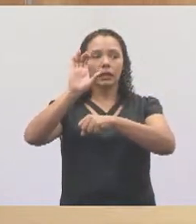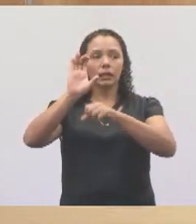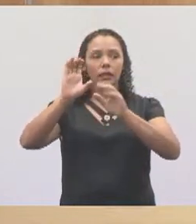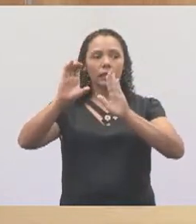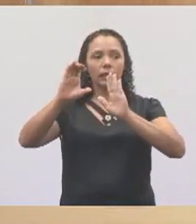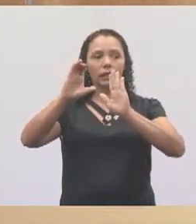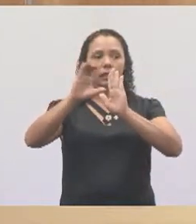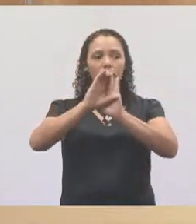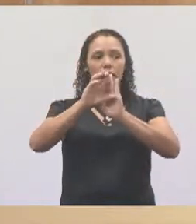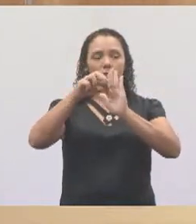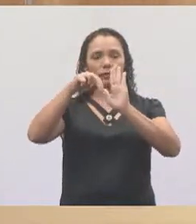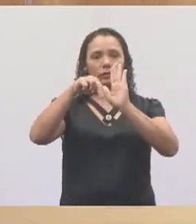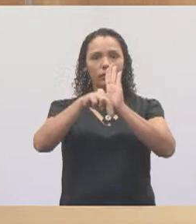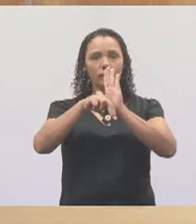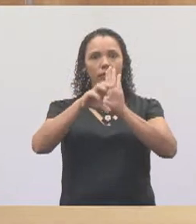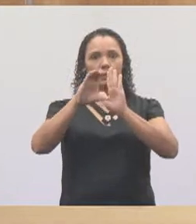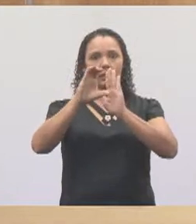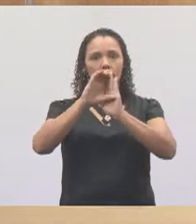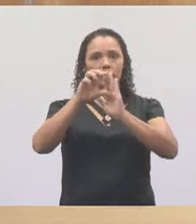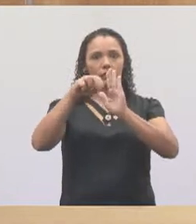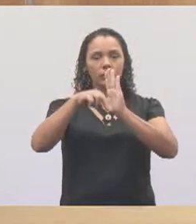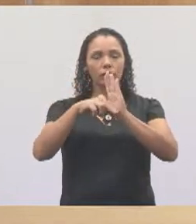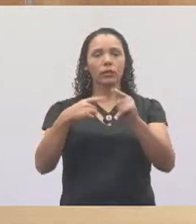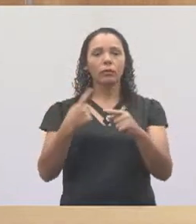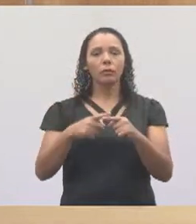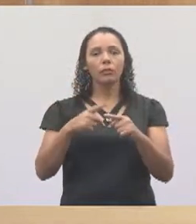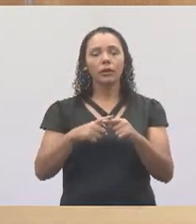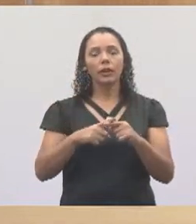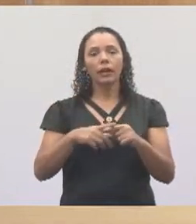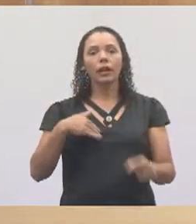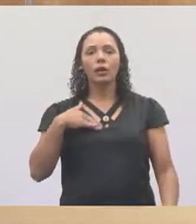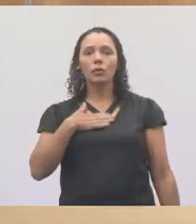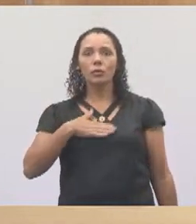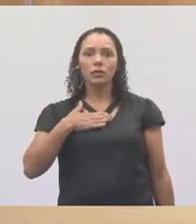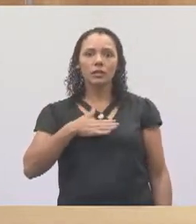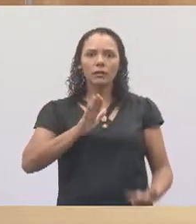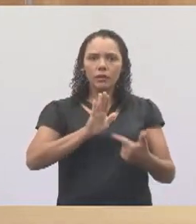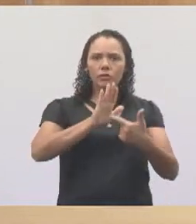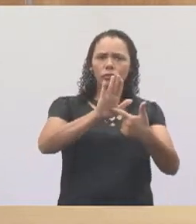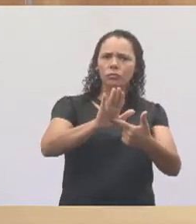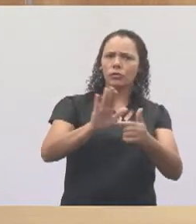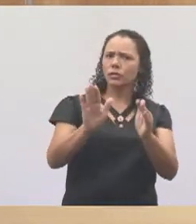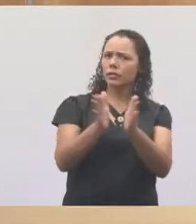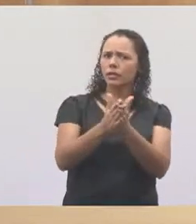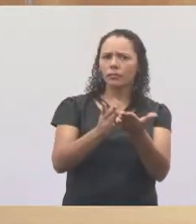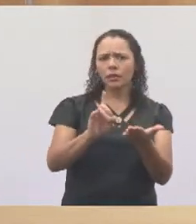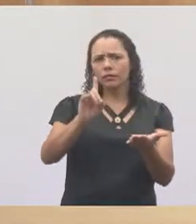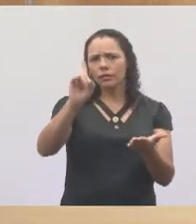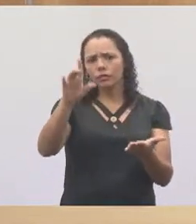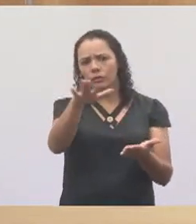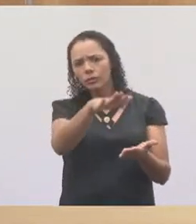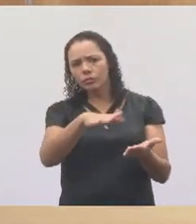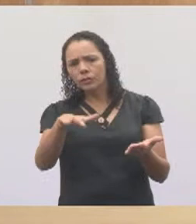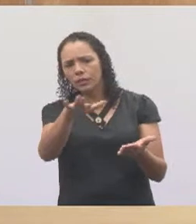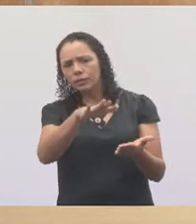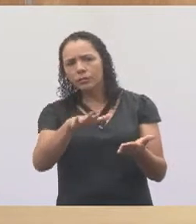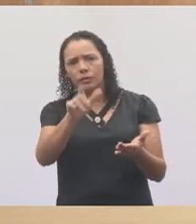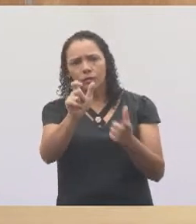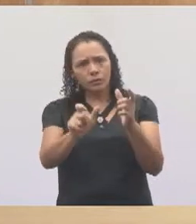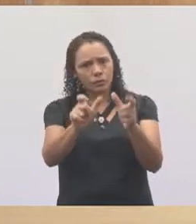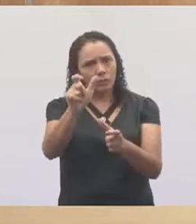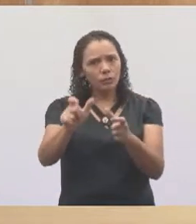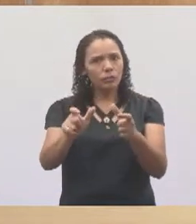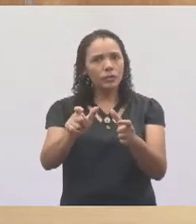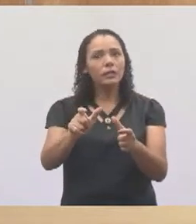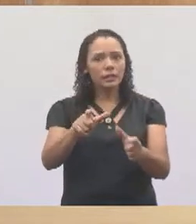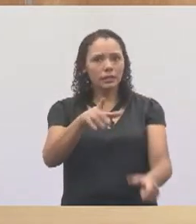de Deus para as pessoas que estavam ali na delegacia, né? Mas também eu acredito,